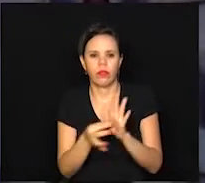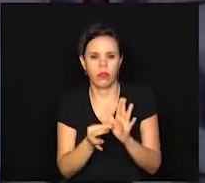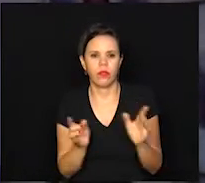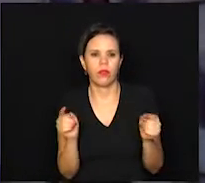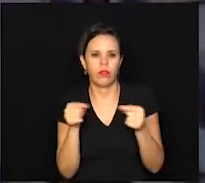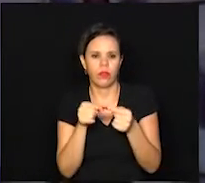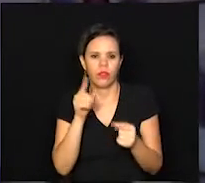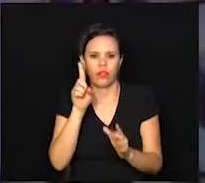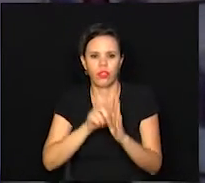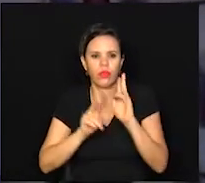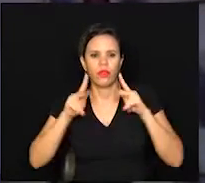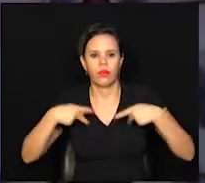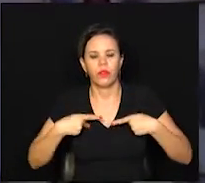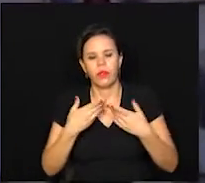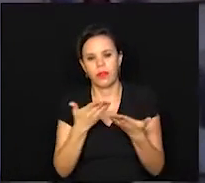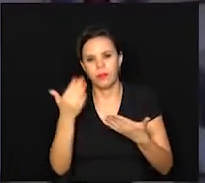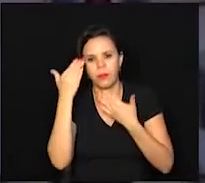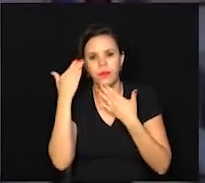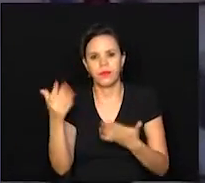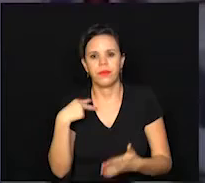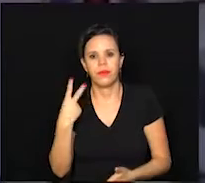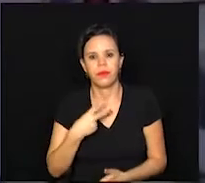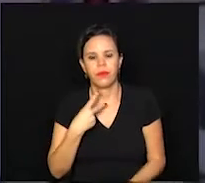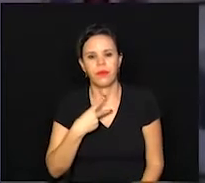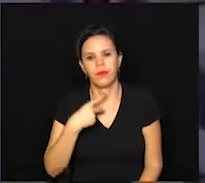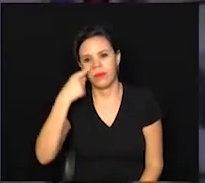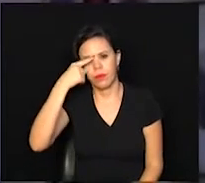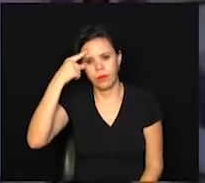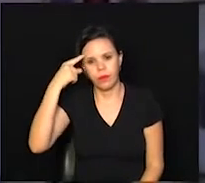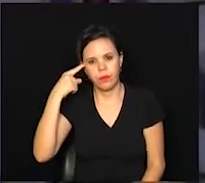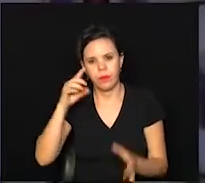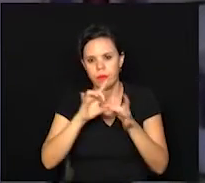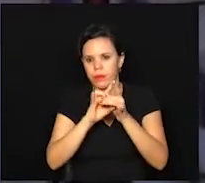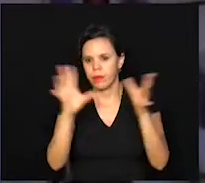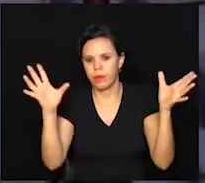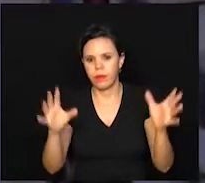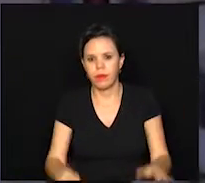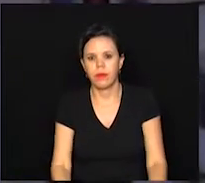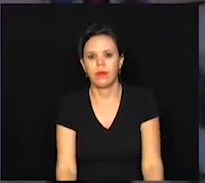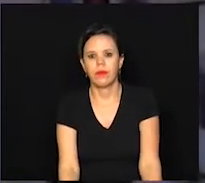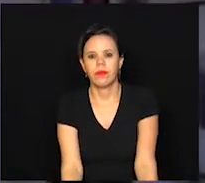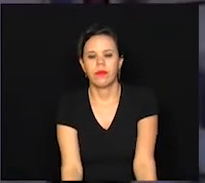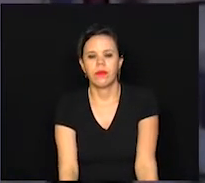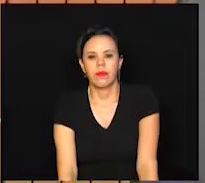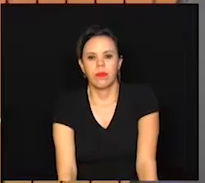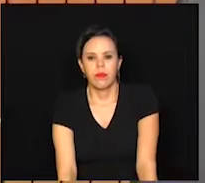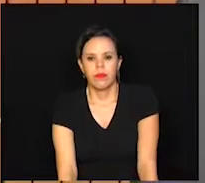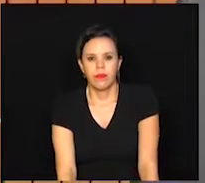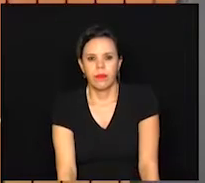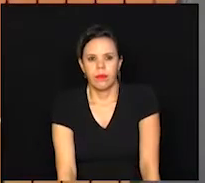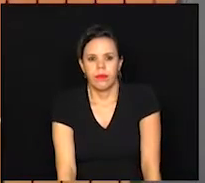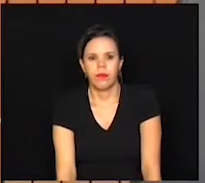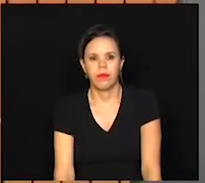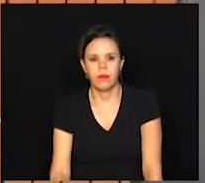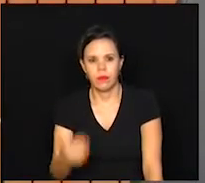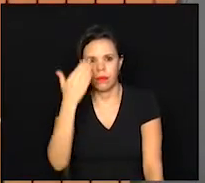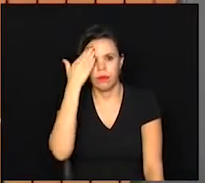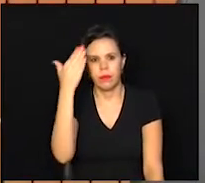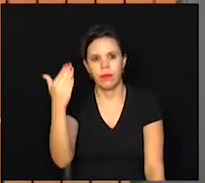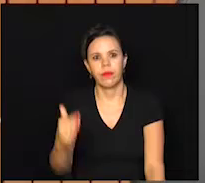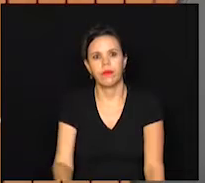direitos humanos também. É isso, obrigado, vereadora Paola, estou à disposição de vocês. Eu agradeço,